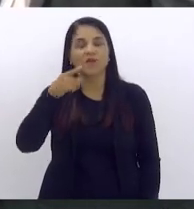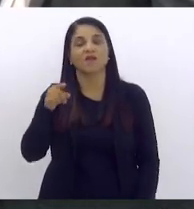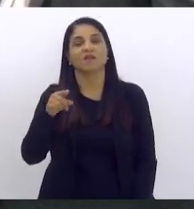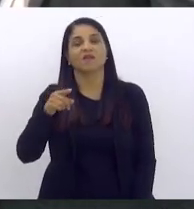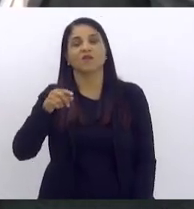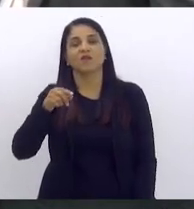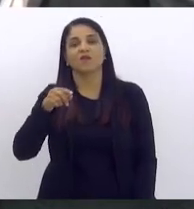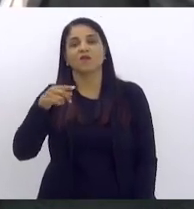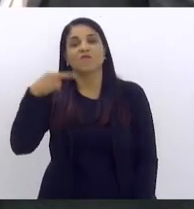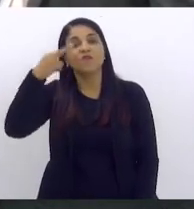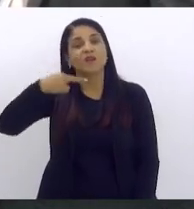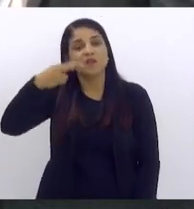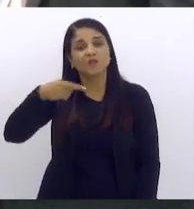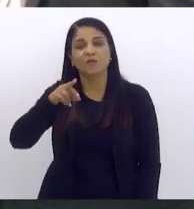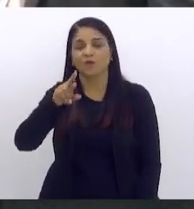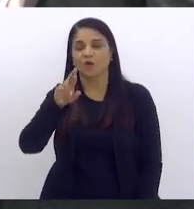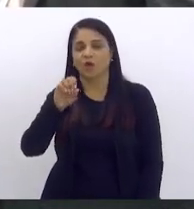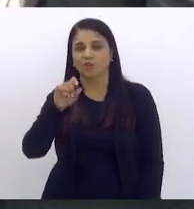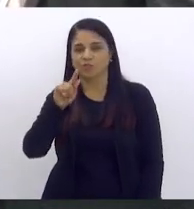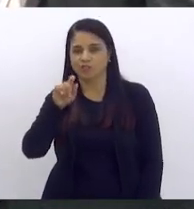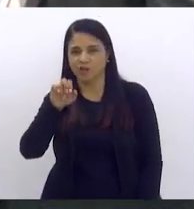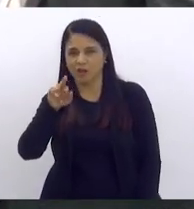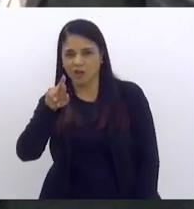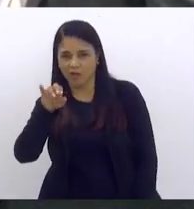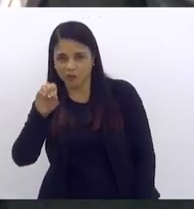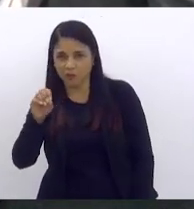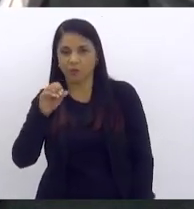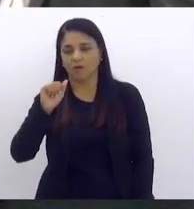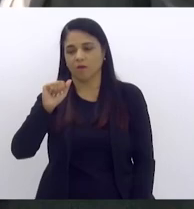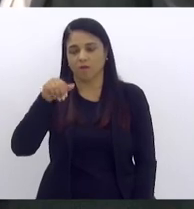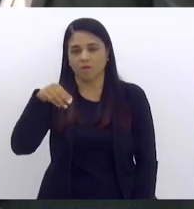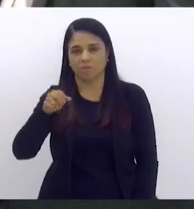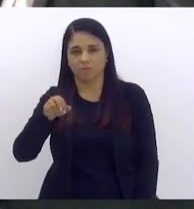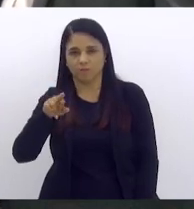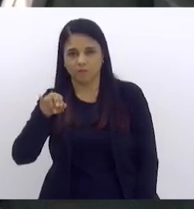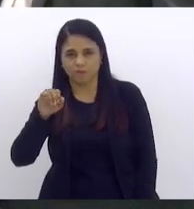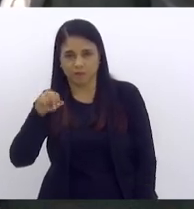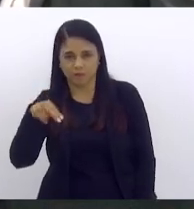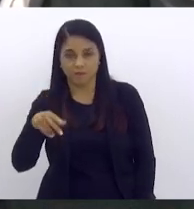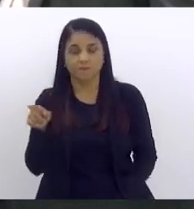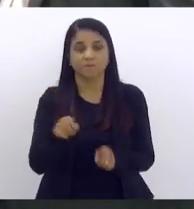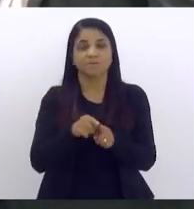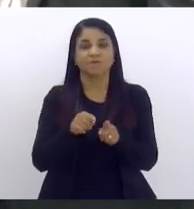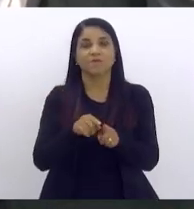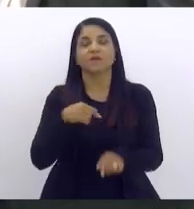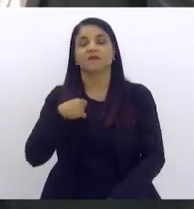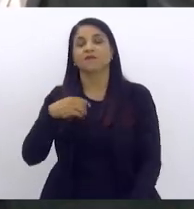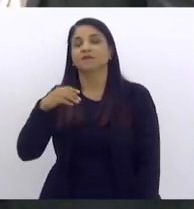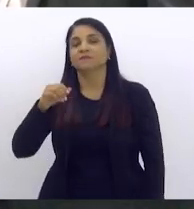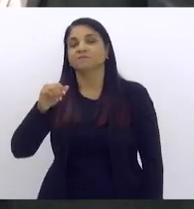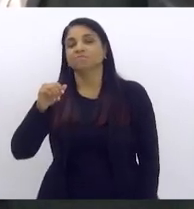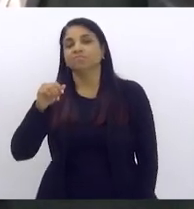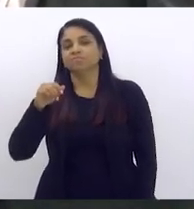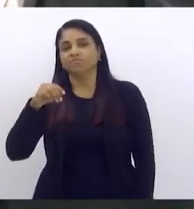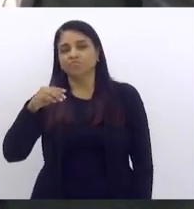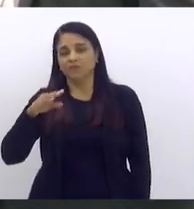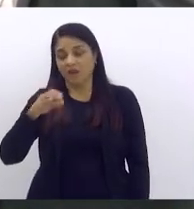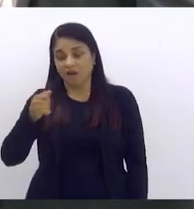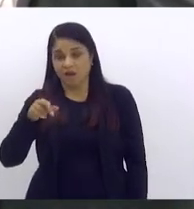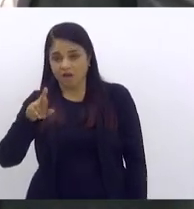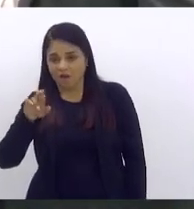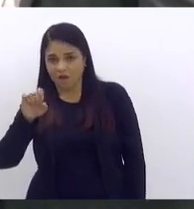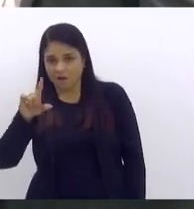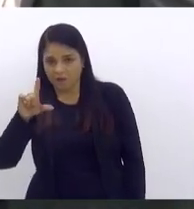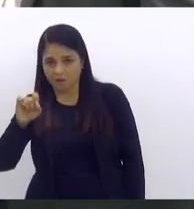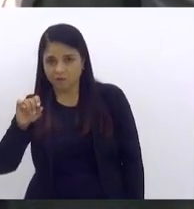Bolsonaro, levando a bandeira conservadora de respeito ao Brasil, ao patriotismo, ao nosso hino e à nossa bandeira, em